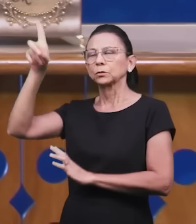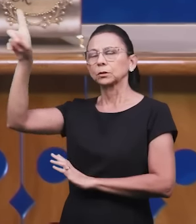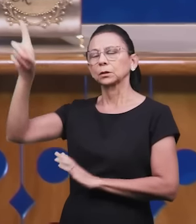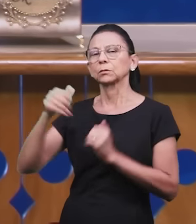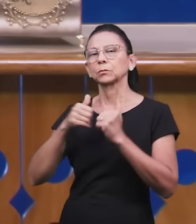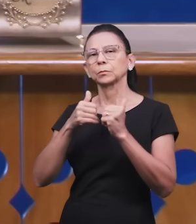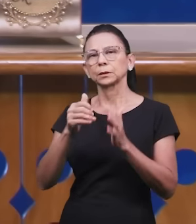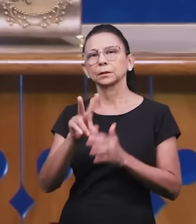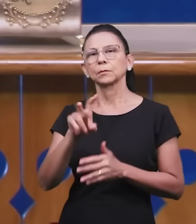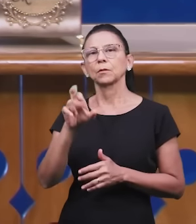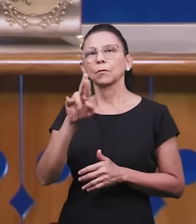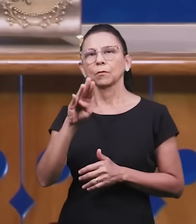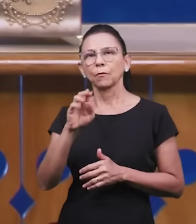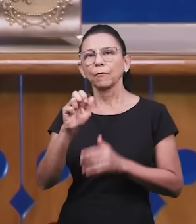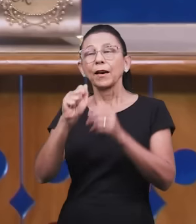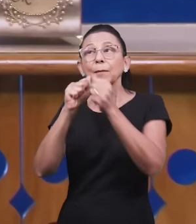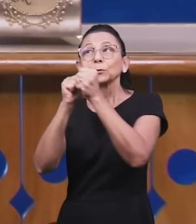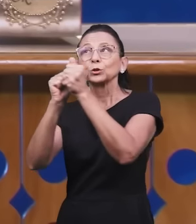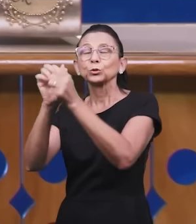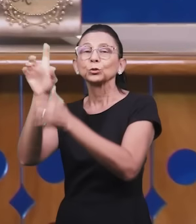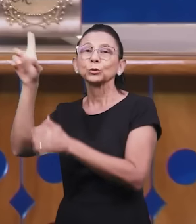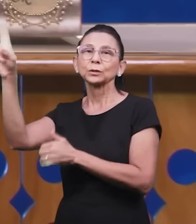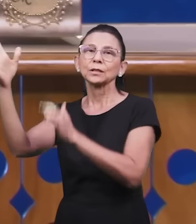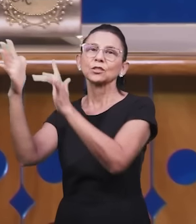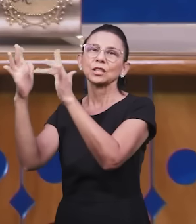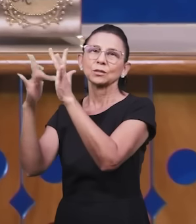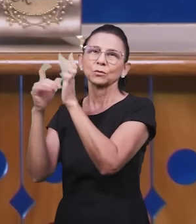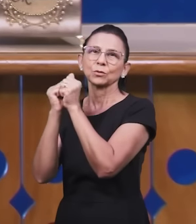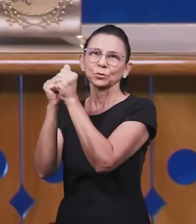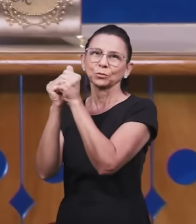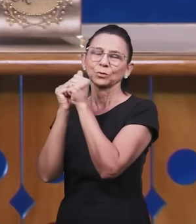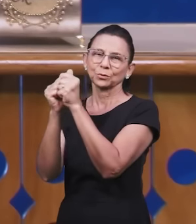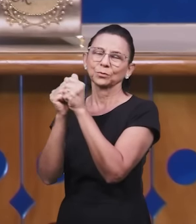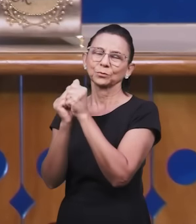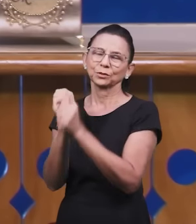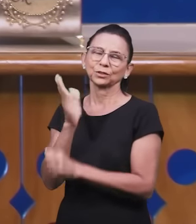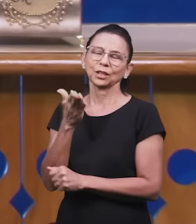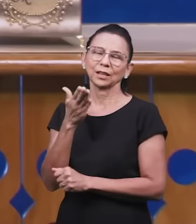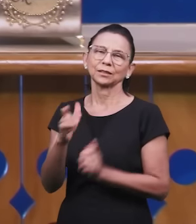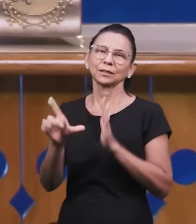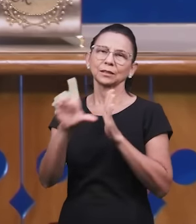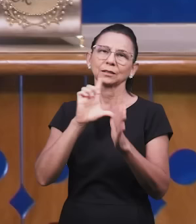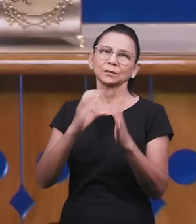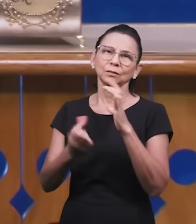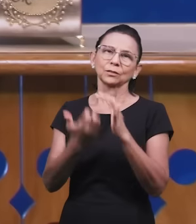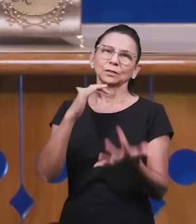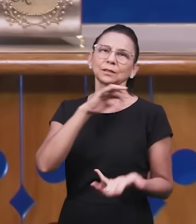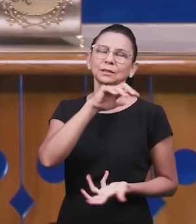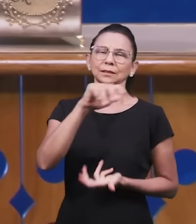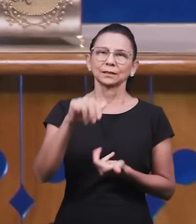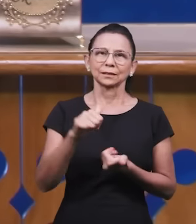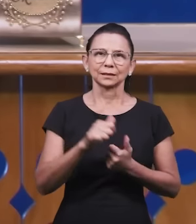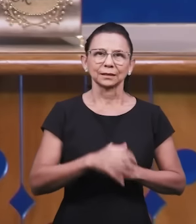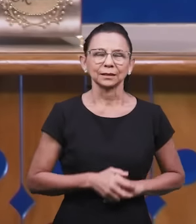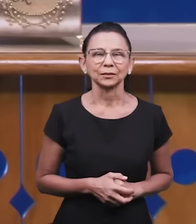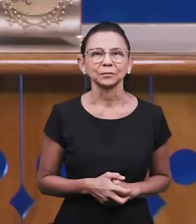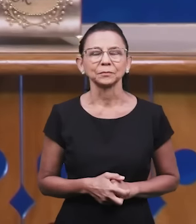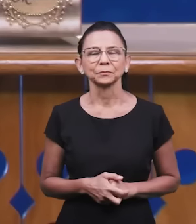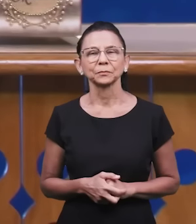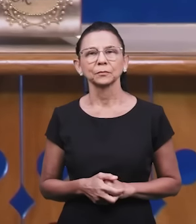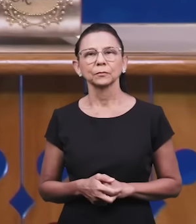No princípio era o verbo, e o verbo estava com Deus, ou seja, antes de todas as coisas, Jesus já estava presente. E é por conta dele,